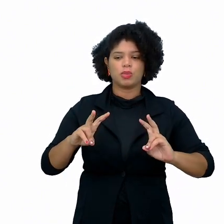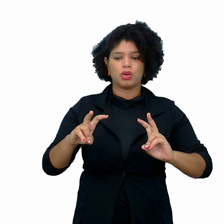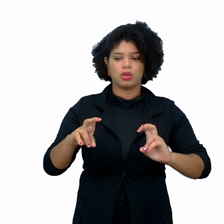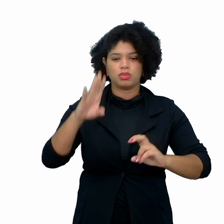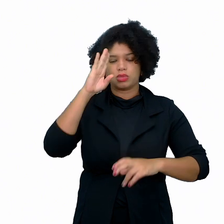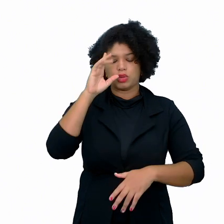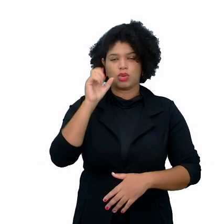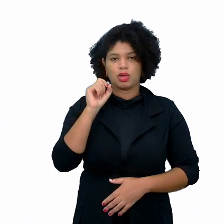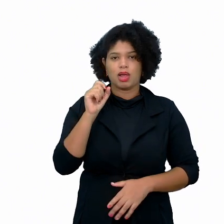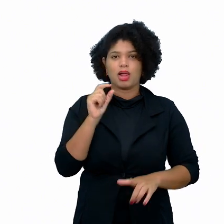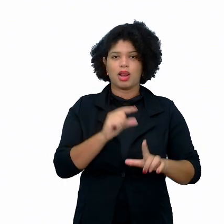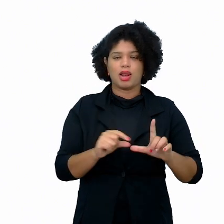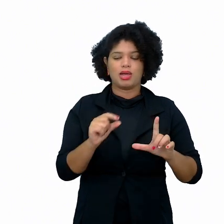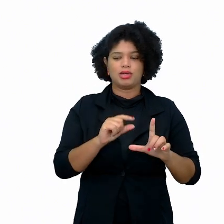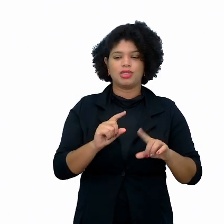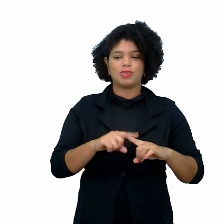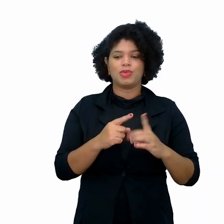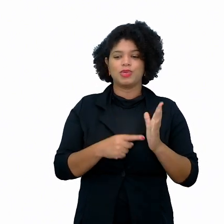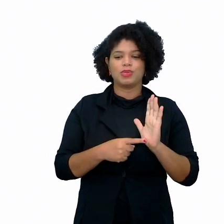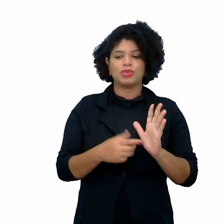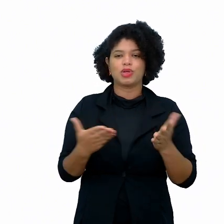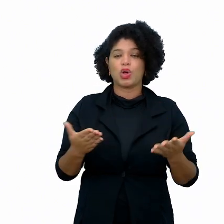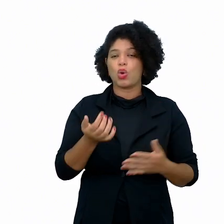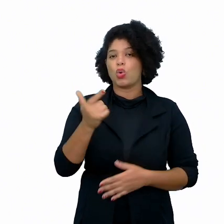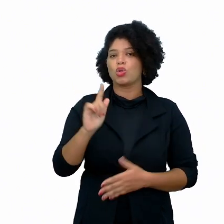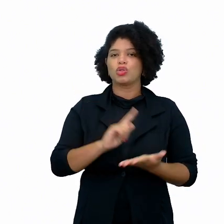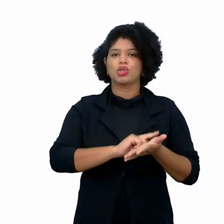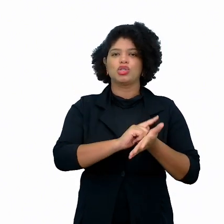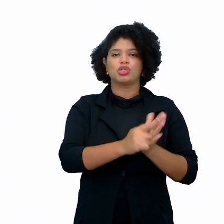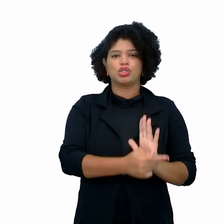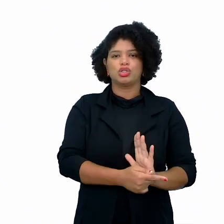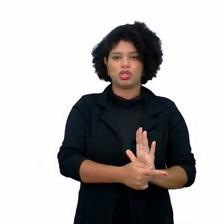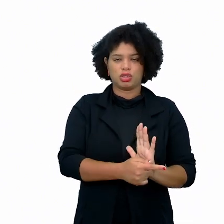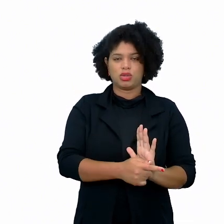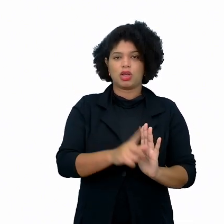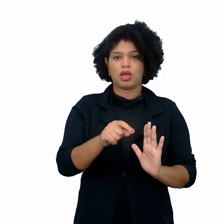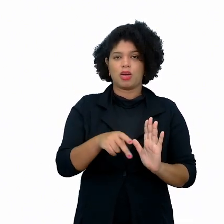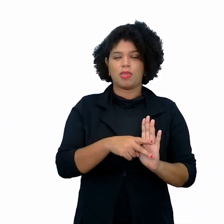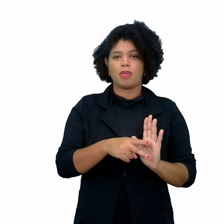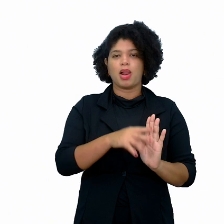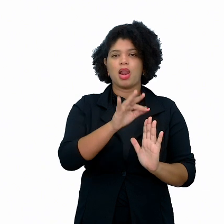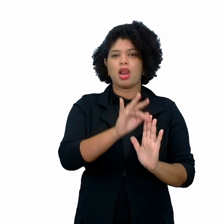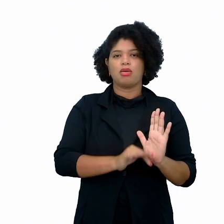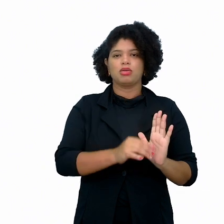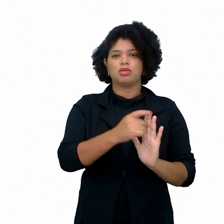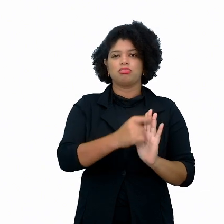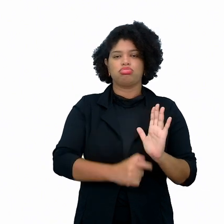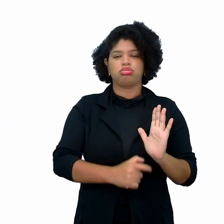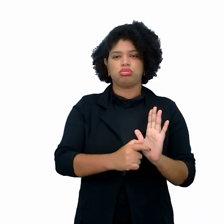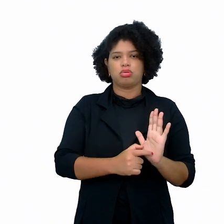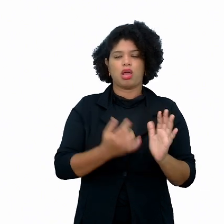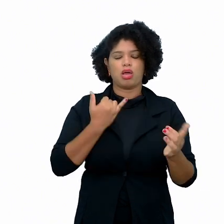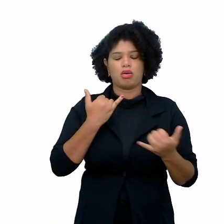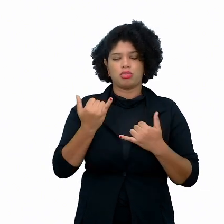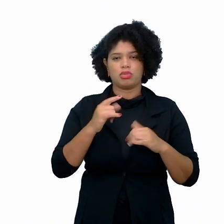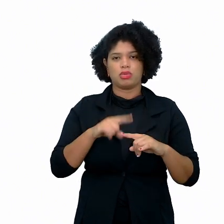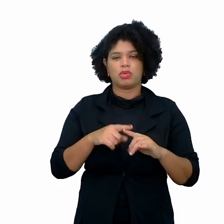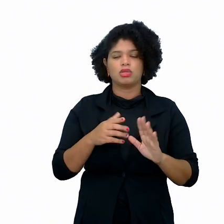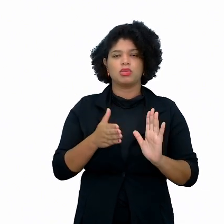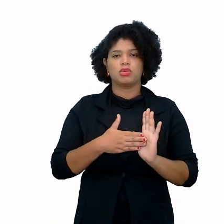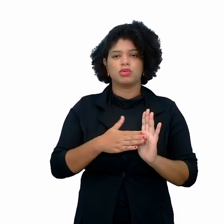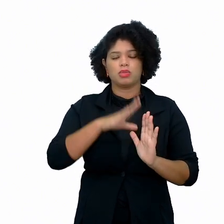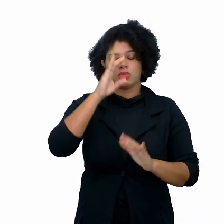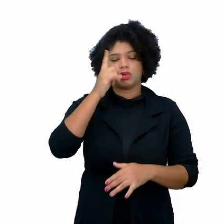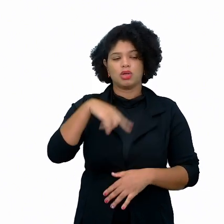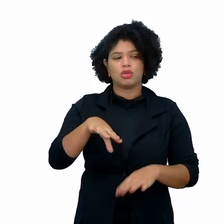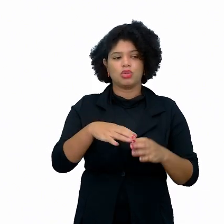legendas, mas apresenta agora outro gênero, a ficha técnica, e propõe que os